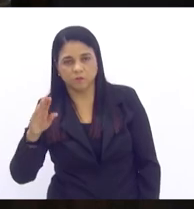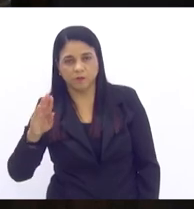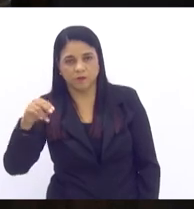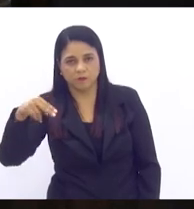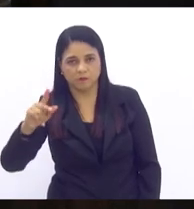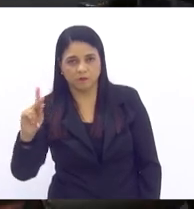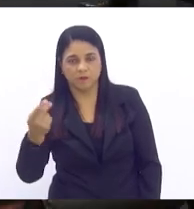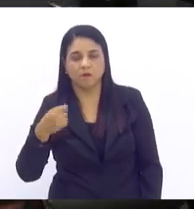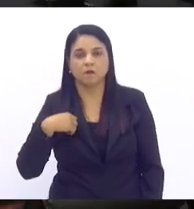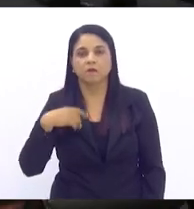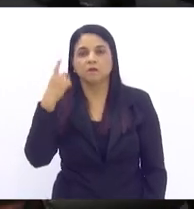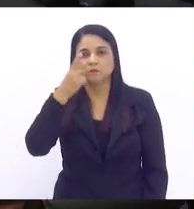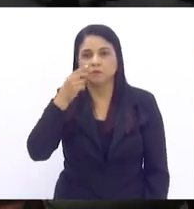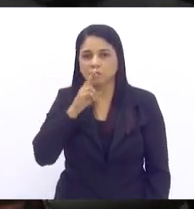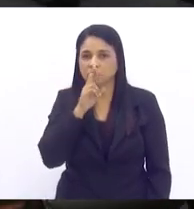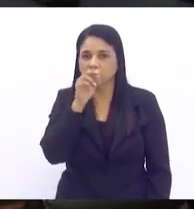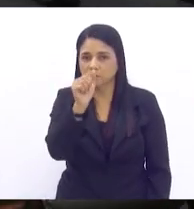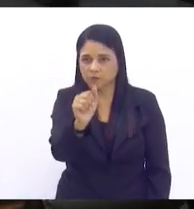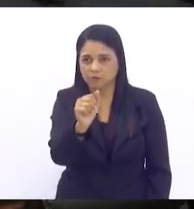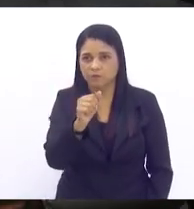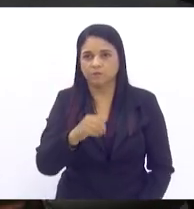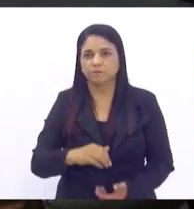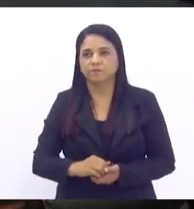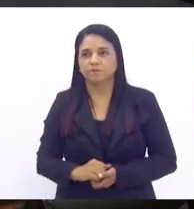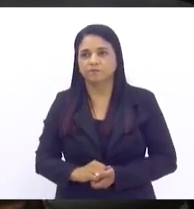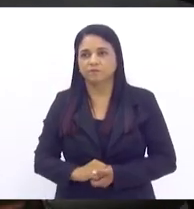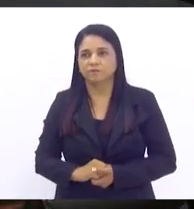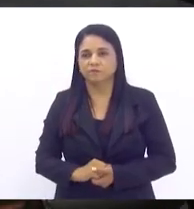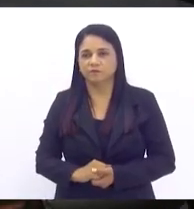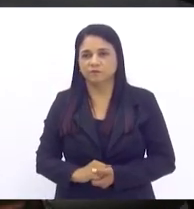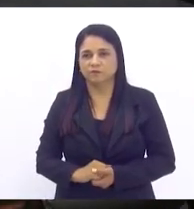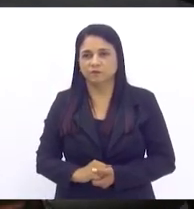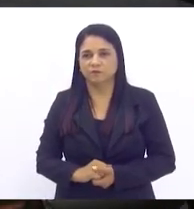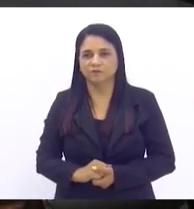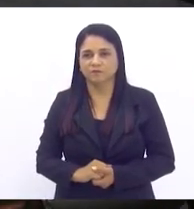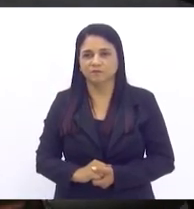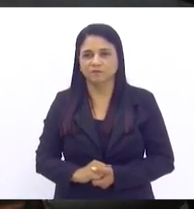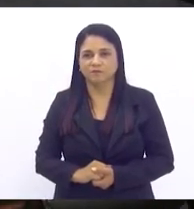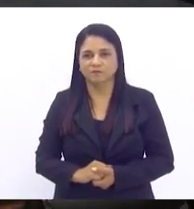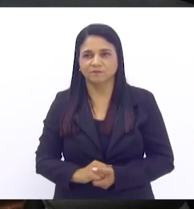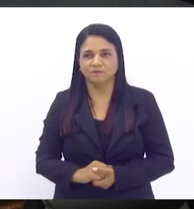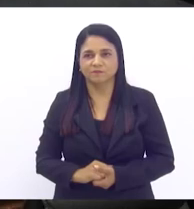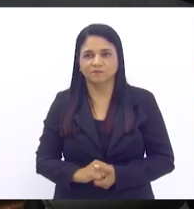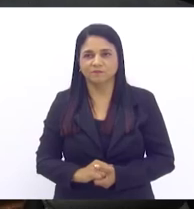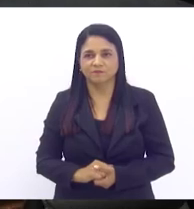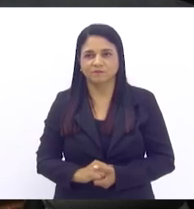Amorim. Rodrigo.